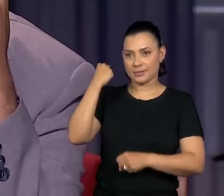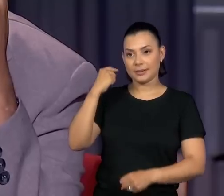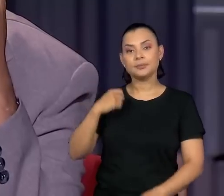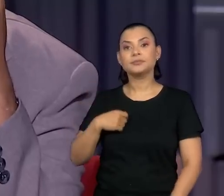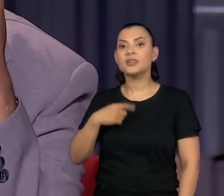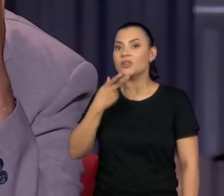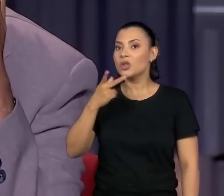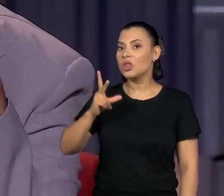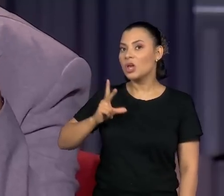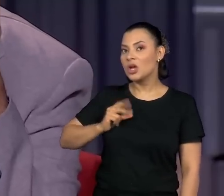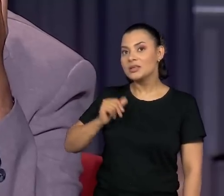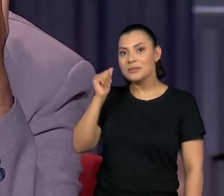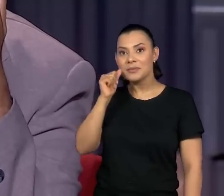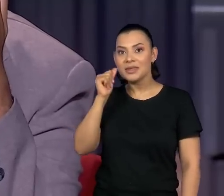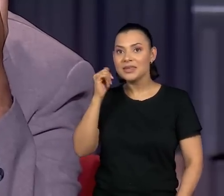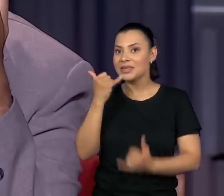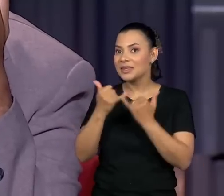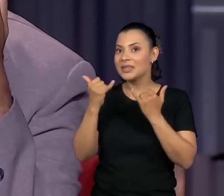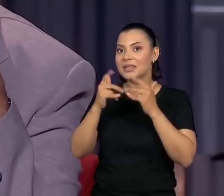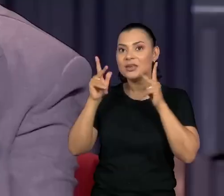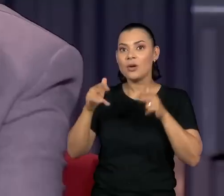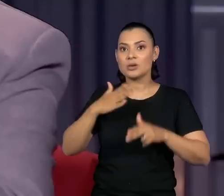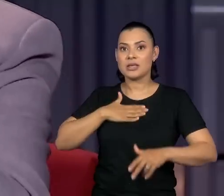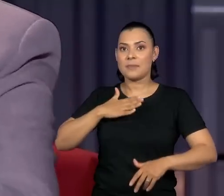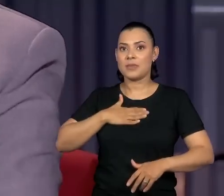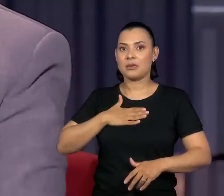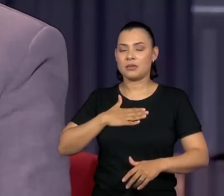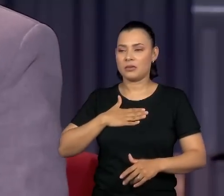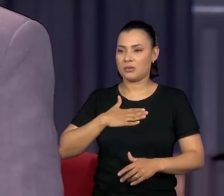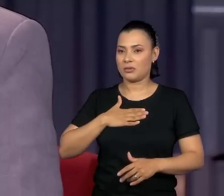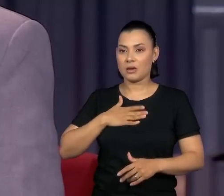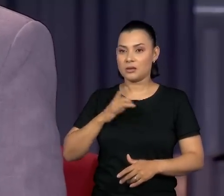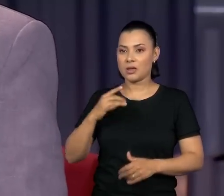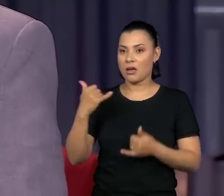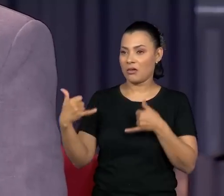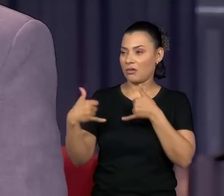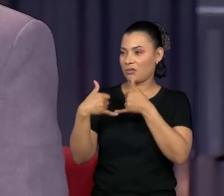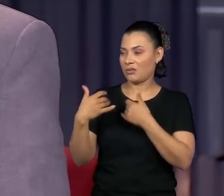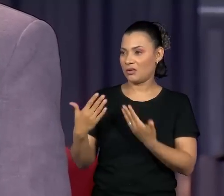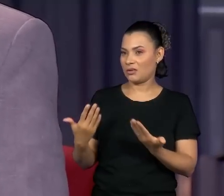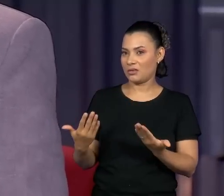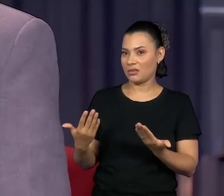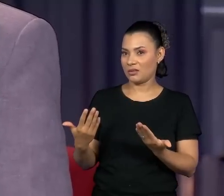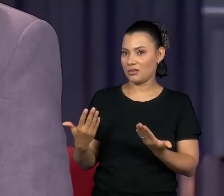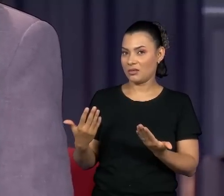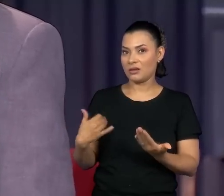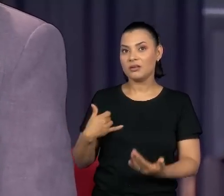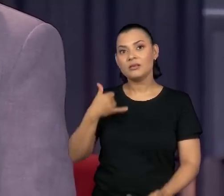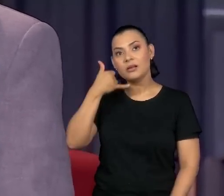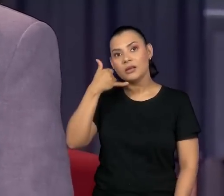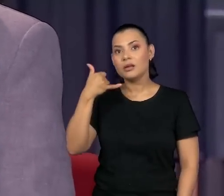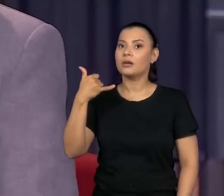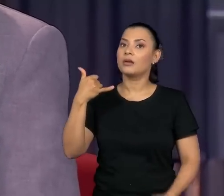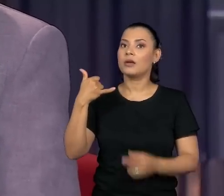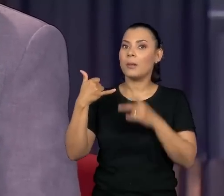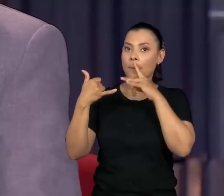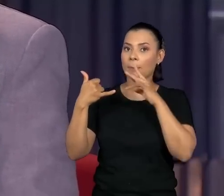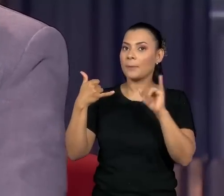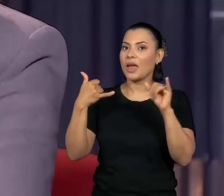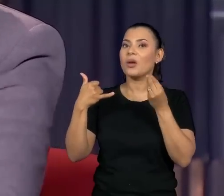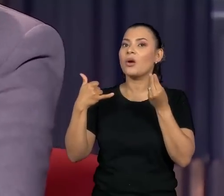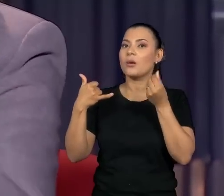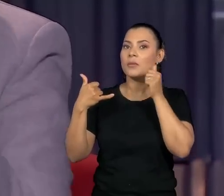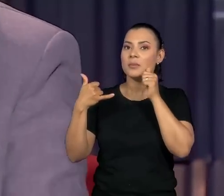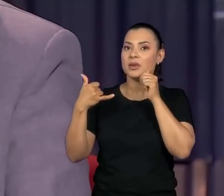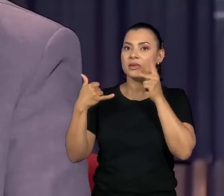falou, caramba, essa menina parece pra caramba comigo. Foi a única coisa que ele falou no telefonema. E aí eu peguei o telefone e falei, meu pai, como é que a menina parece com o